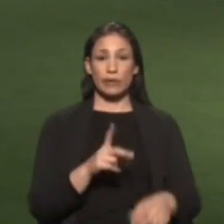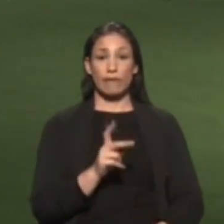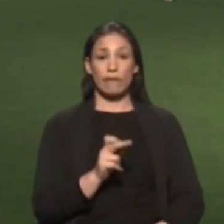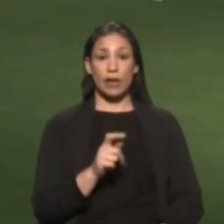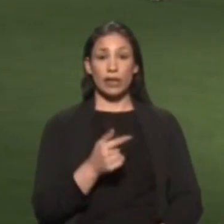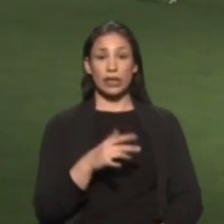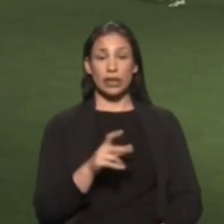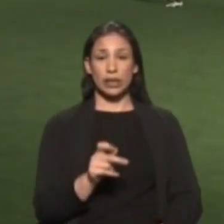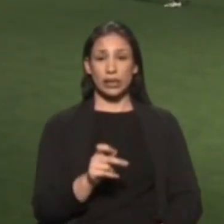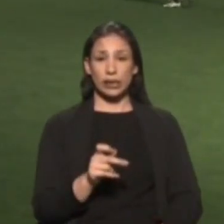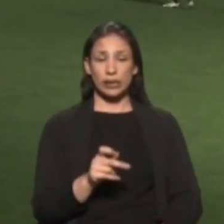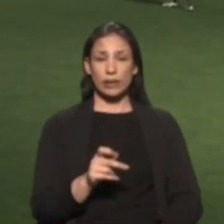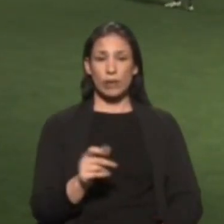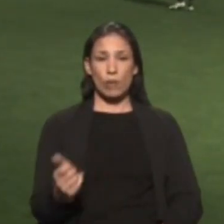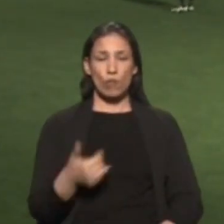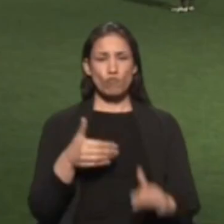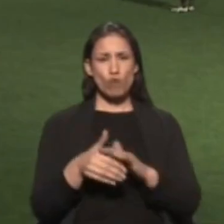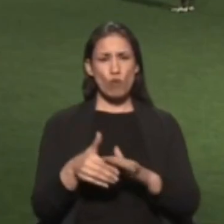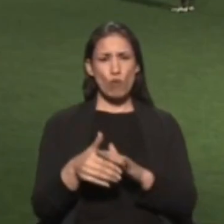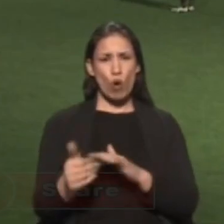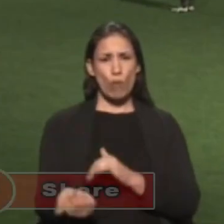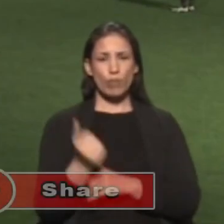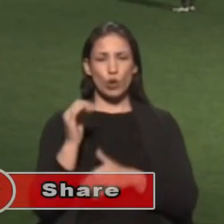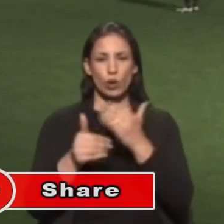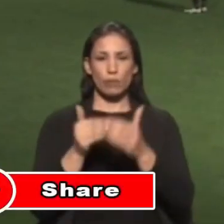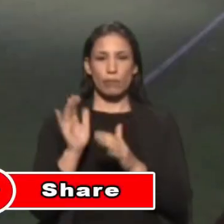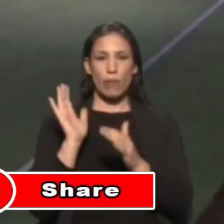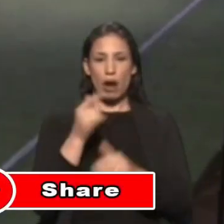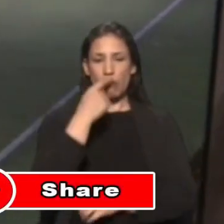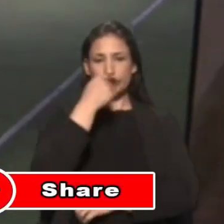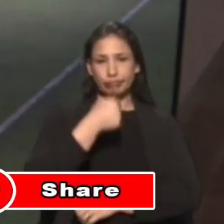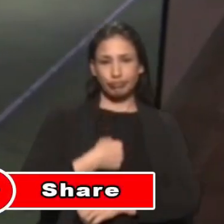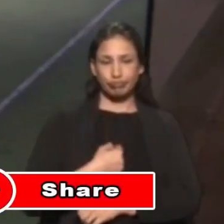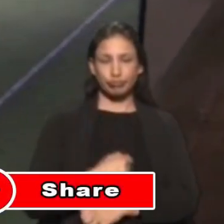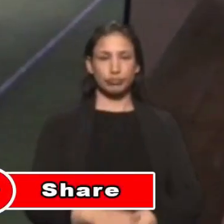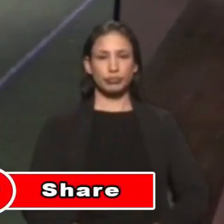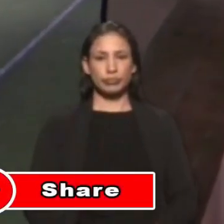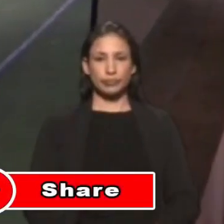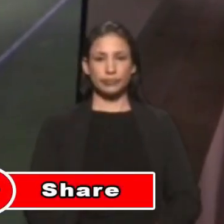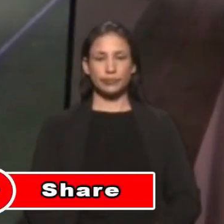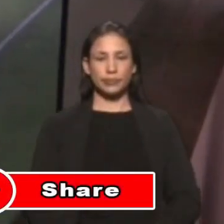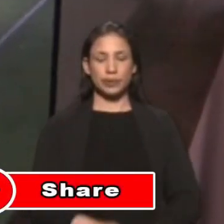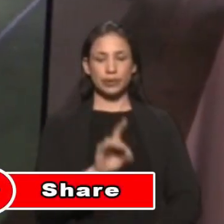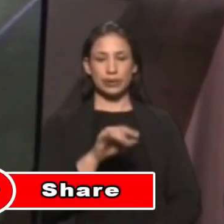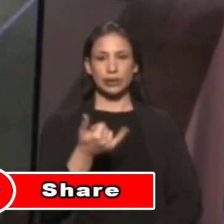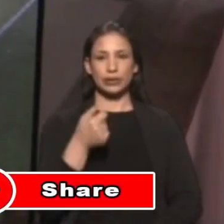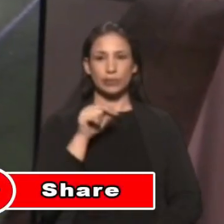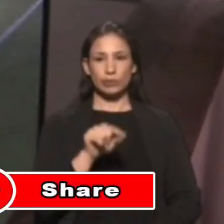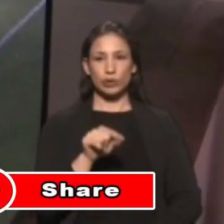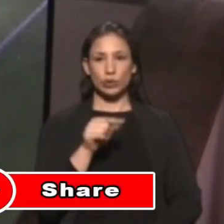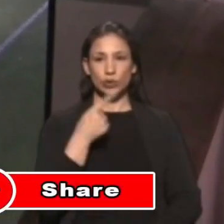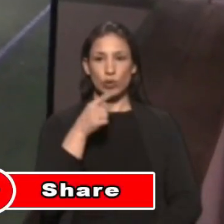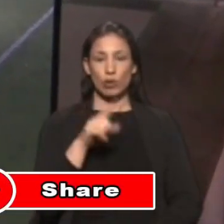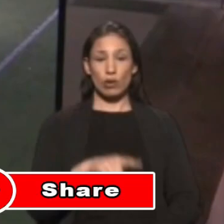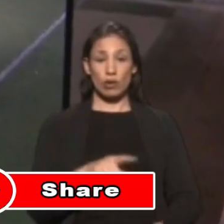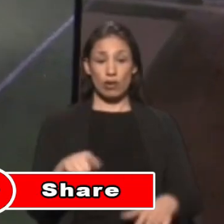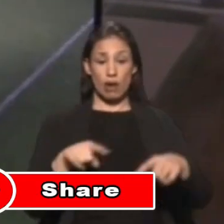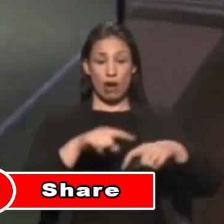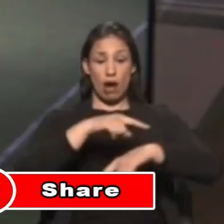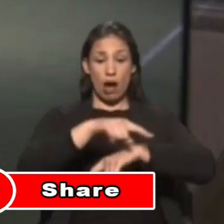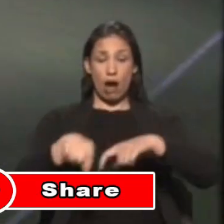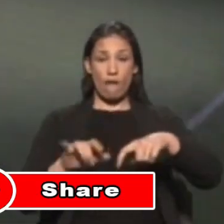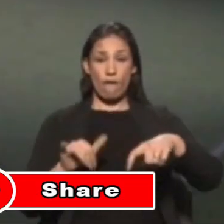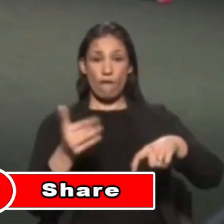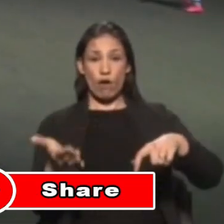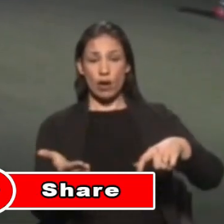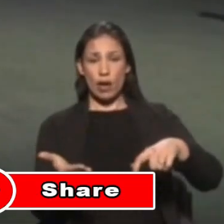rotação do melhor marcador do campeonato, mas a bola saiu ao lado. Aos 62 minutos, de novo de fora da área, remate de